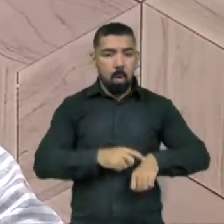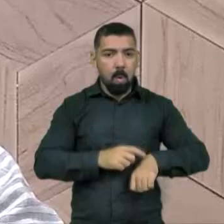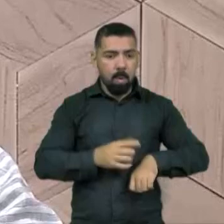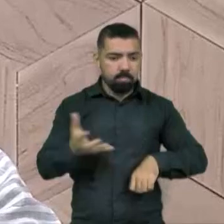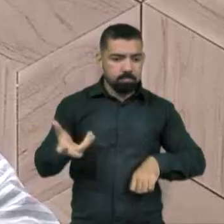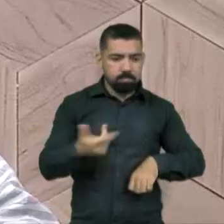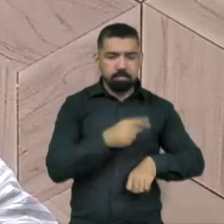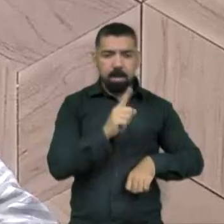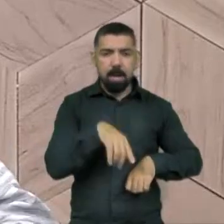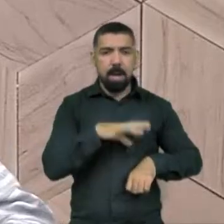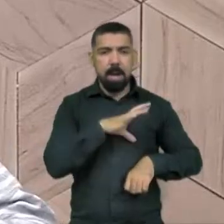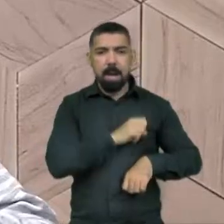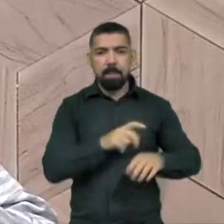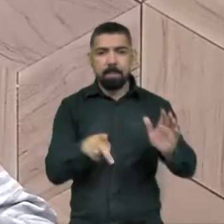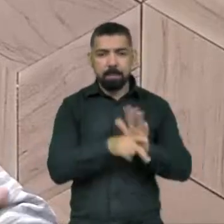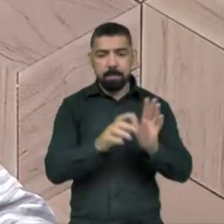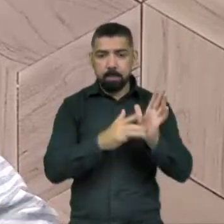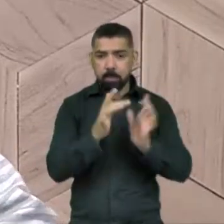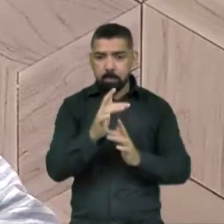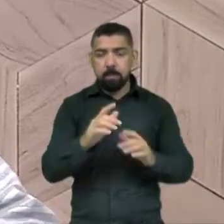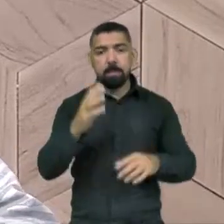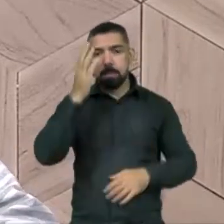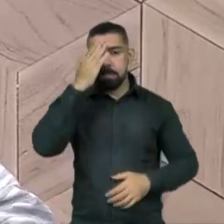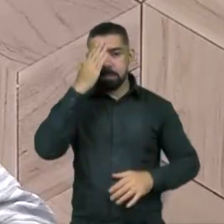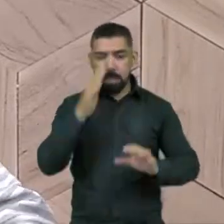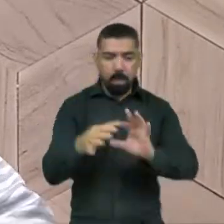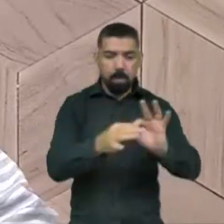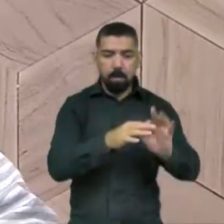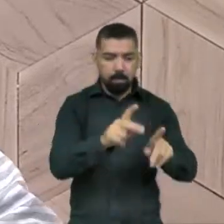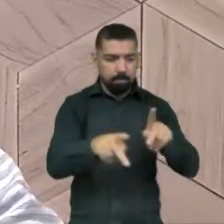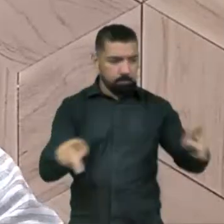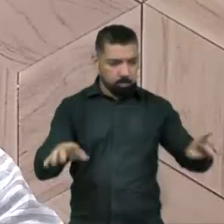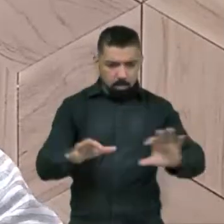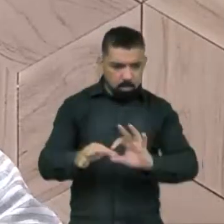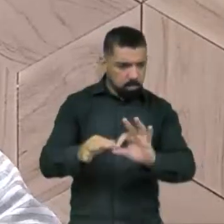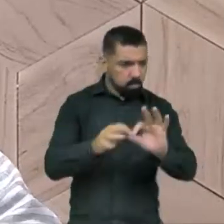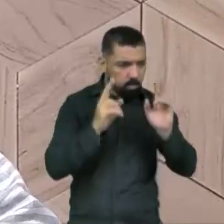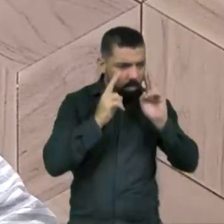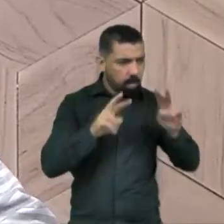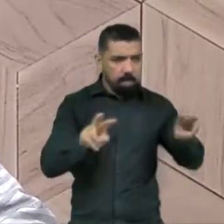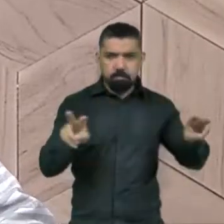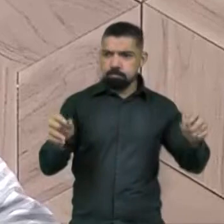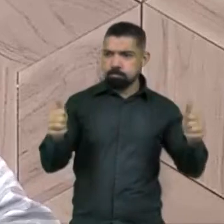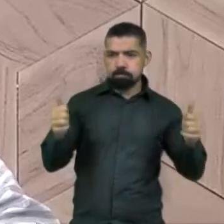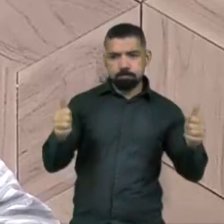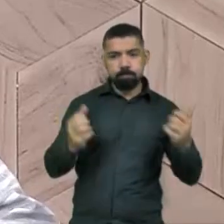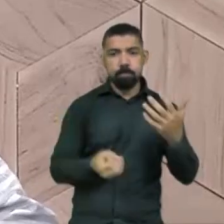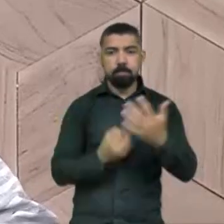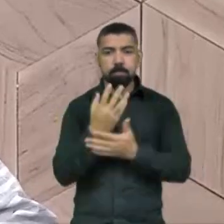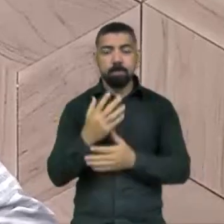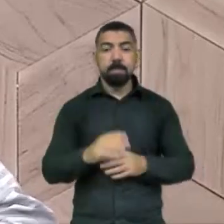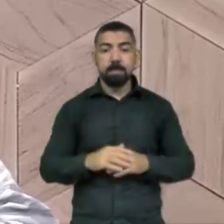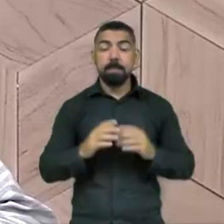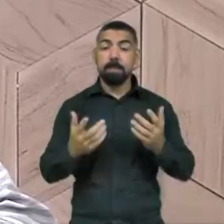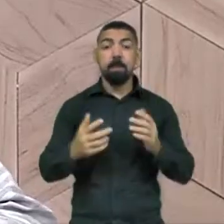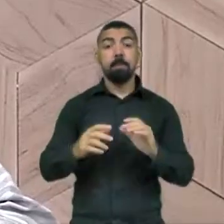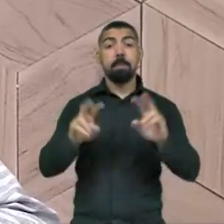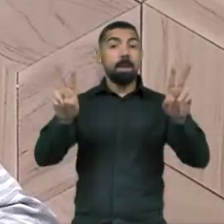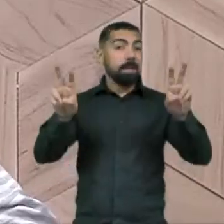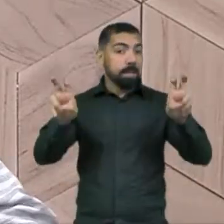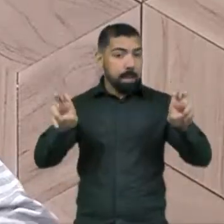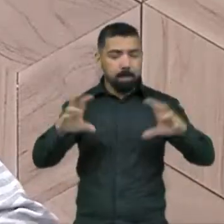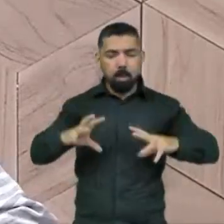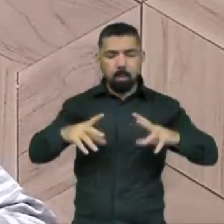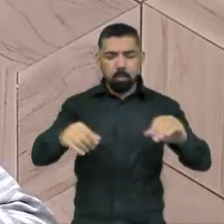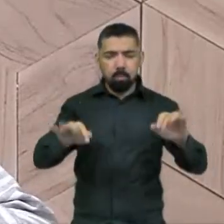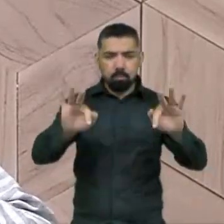paixão, a entender a união de todos os povos que estão ali construindo esse espetáculo. Então, Tudo Está Consumado fala mesmo da união